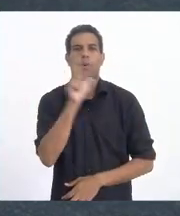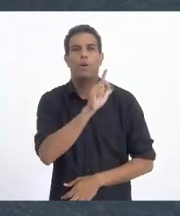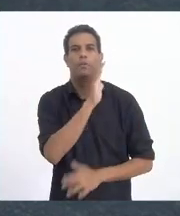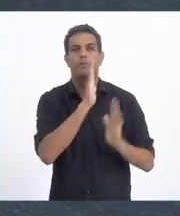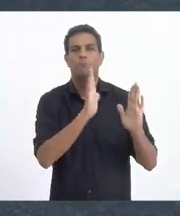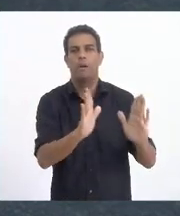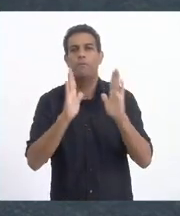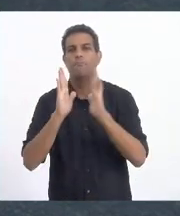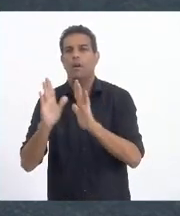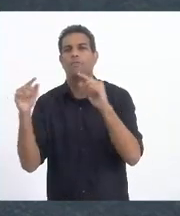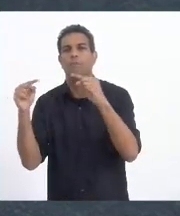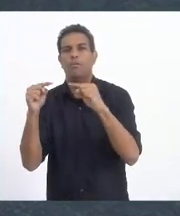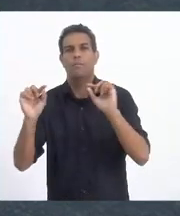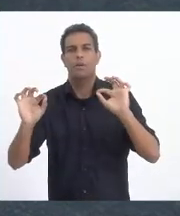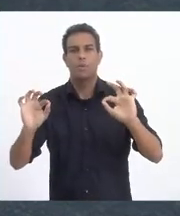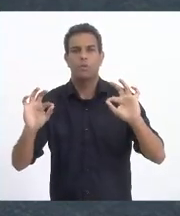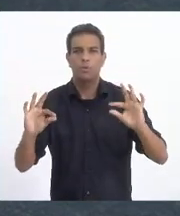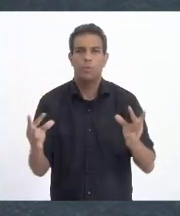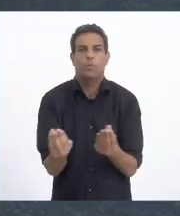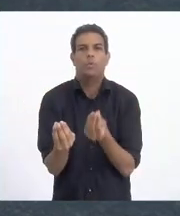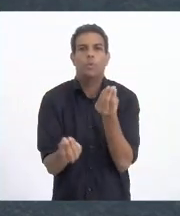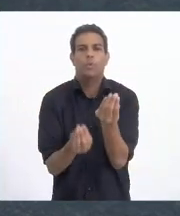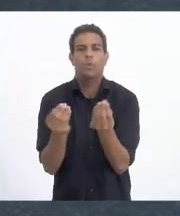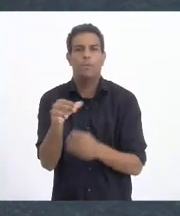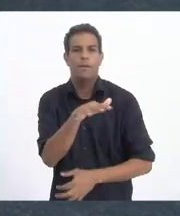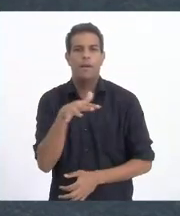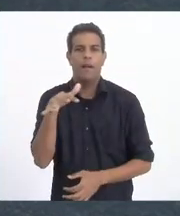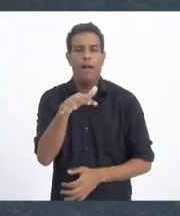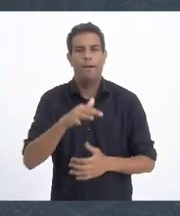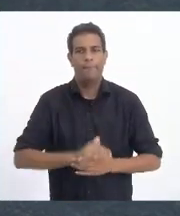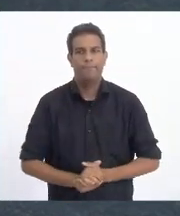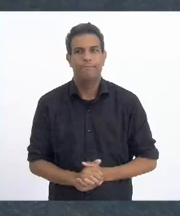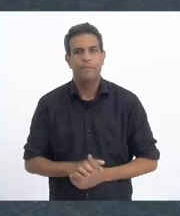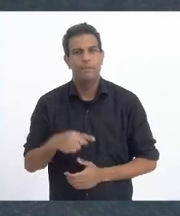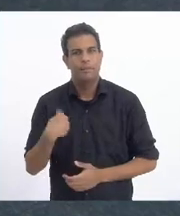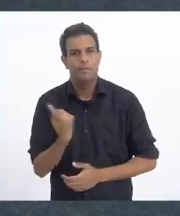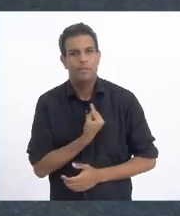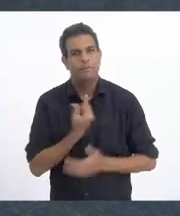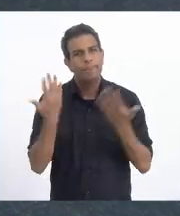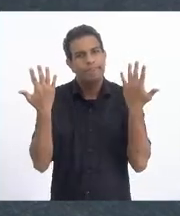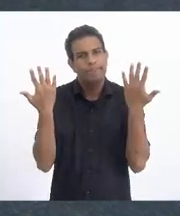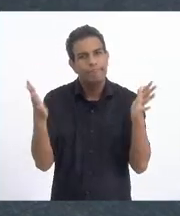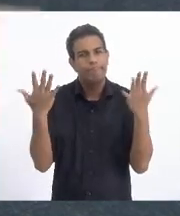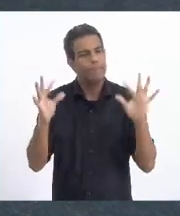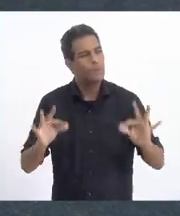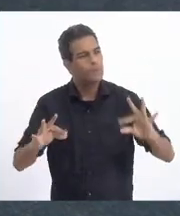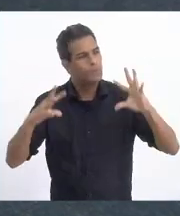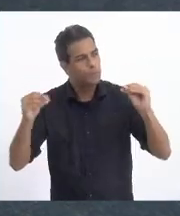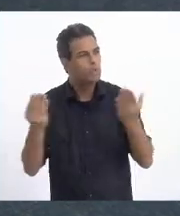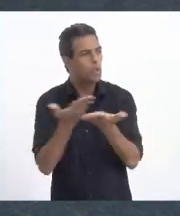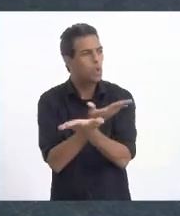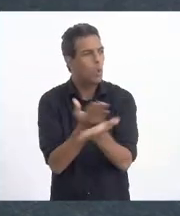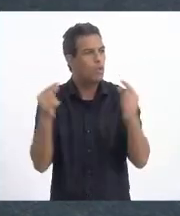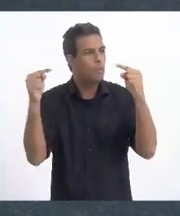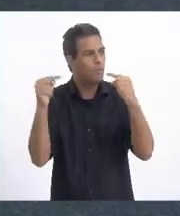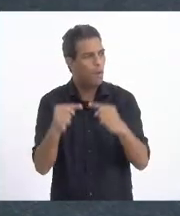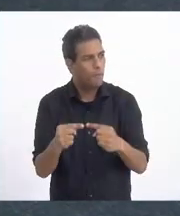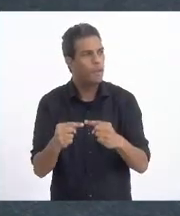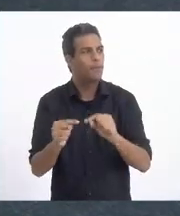popular está sendo trazido aqui, isso tem que ser considerado. Então, eu dou o meu parabéns a todos e todas que estão aqui